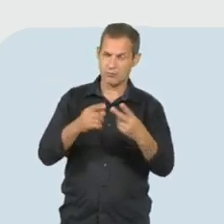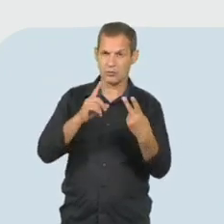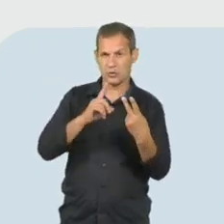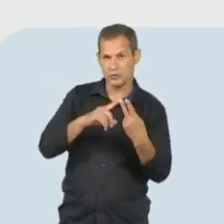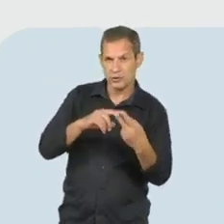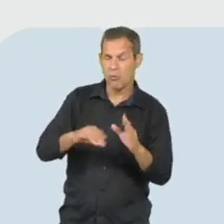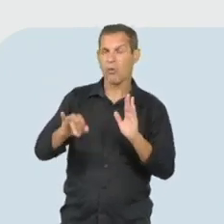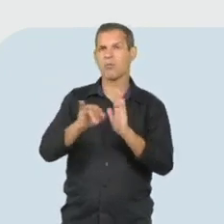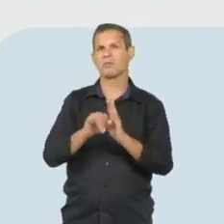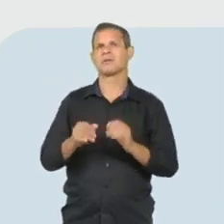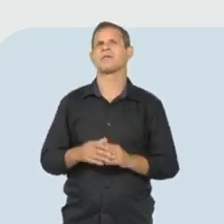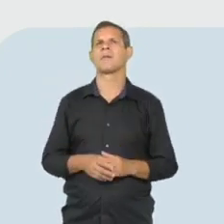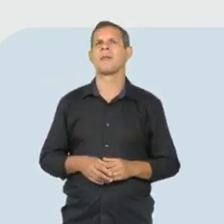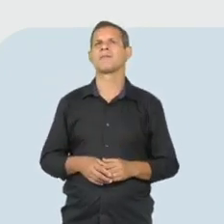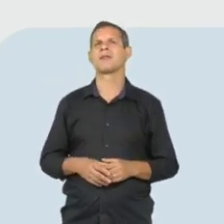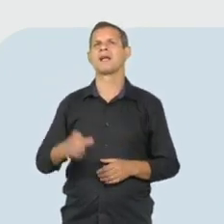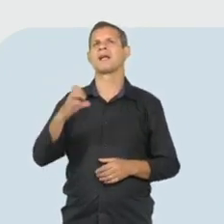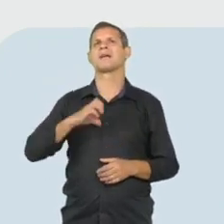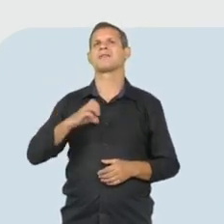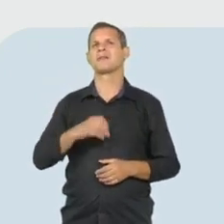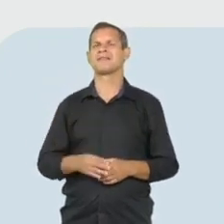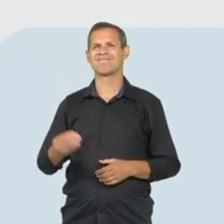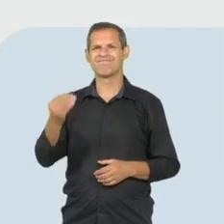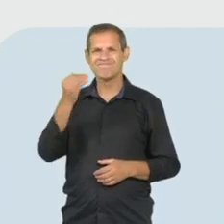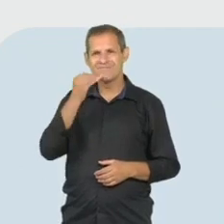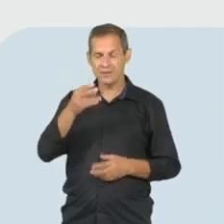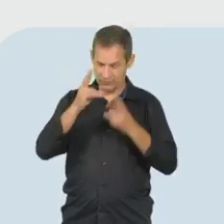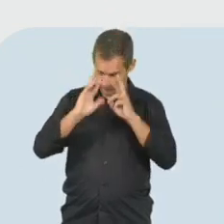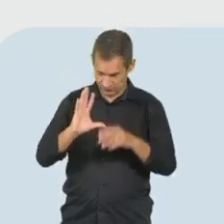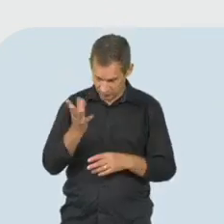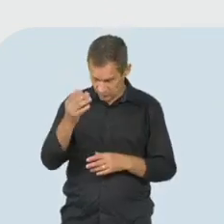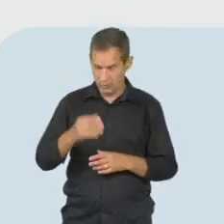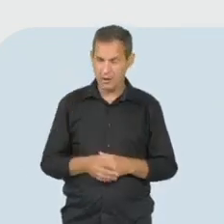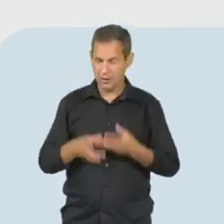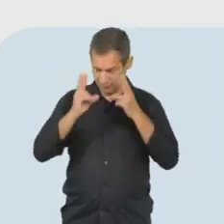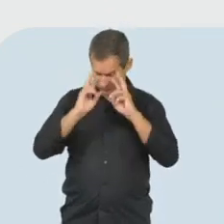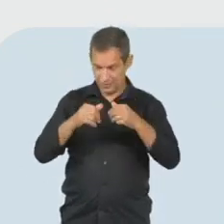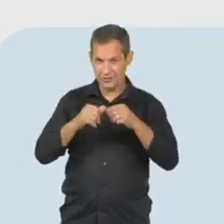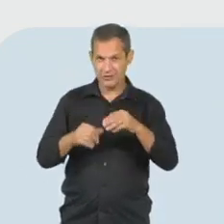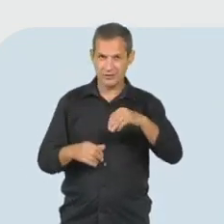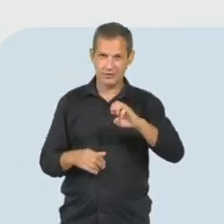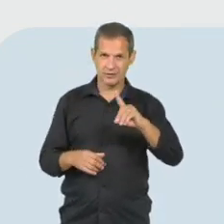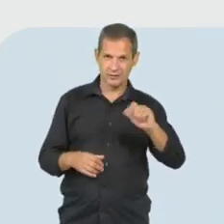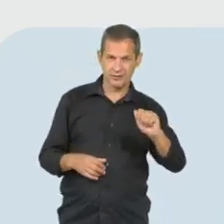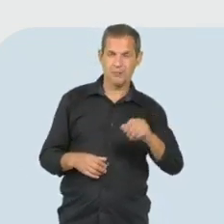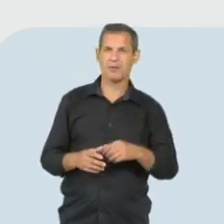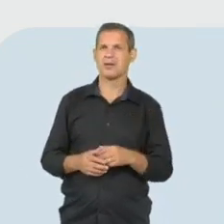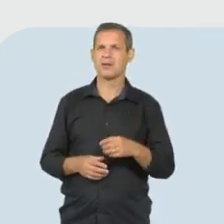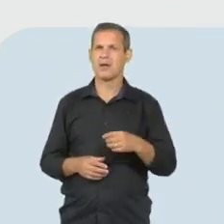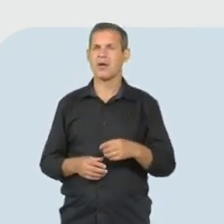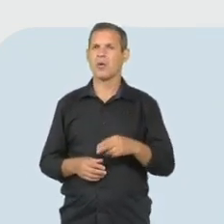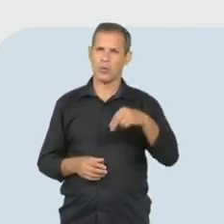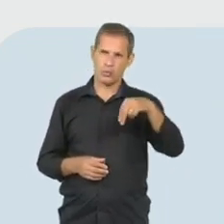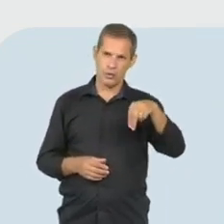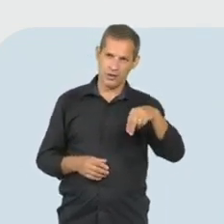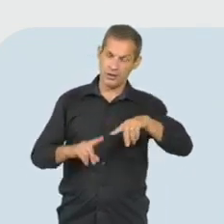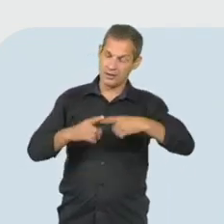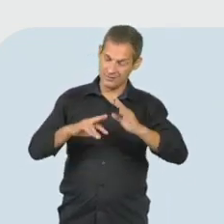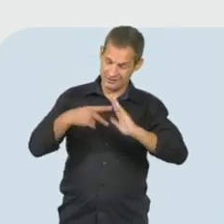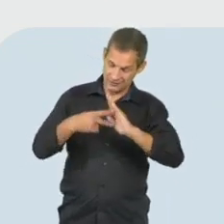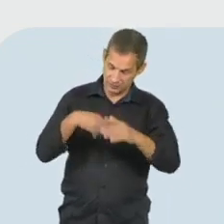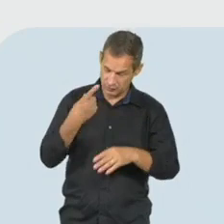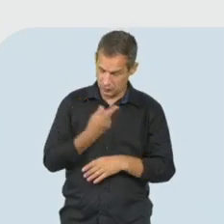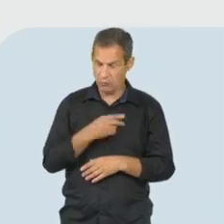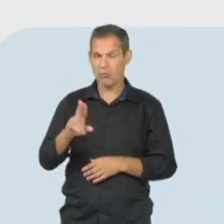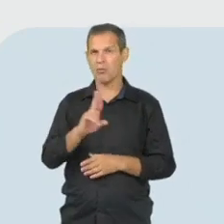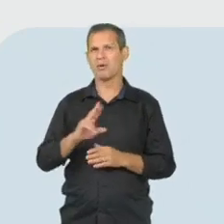vamos determinar a estatística teste. Olha o que vai acontecer. Está vendo aqui essa média, o tracinho N, quer dizer que nós